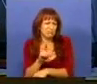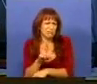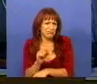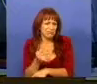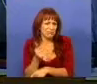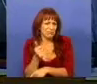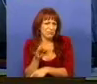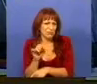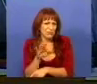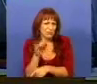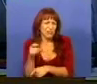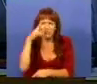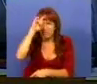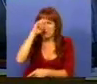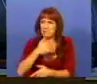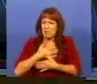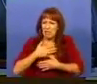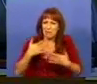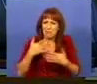lobofa, que me faz lembrar